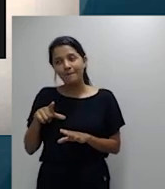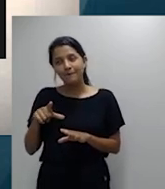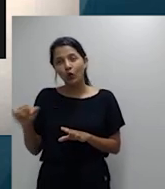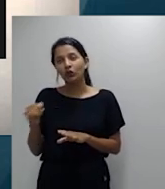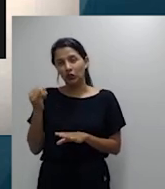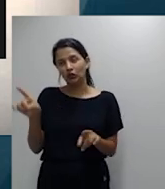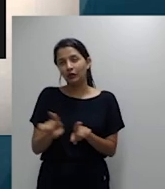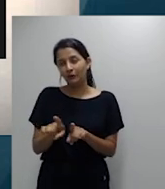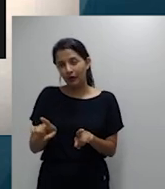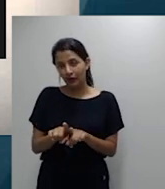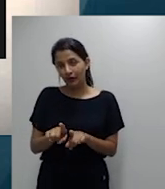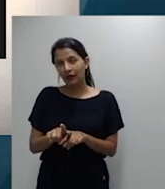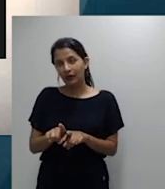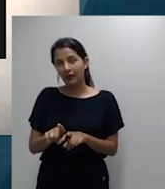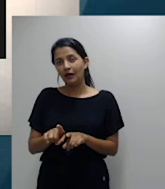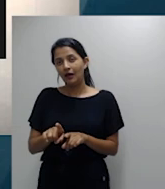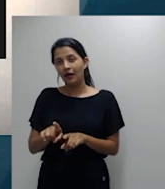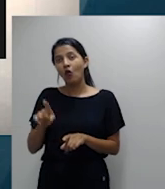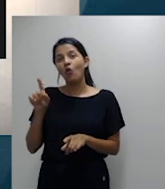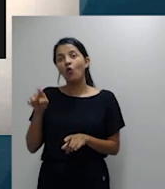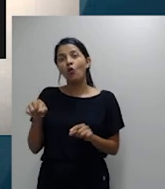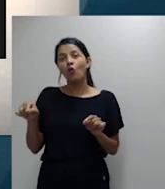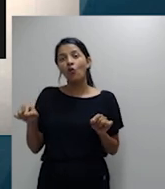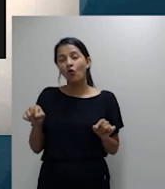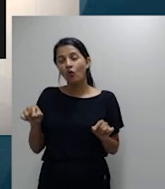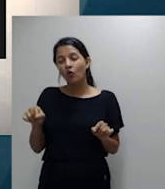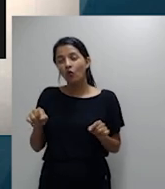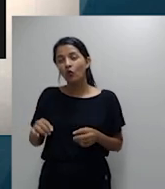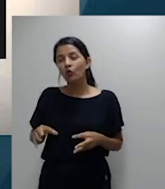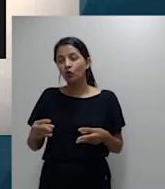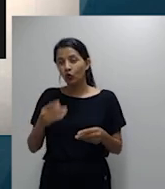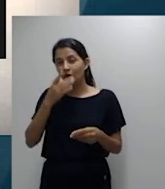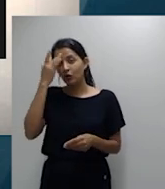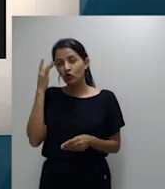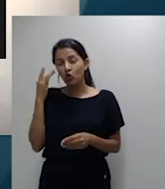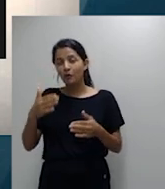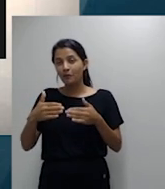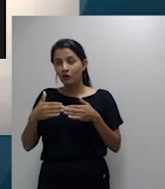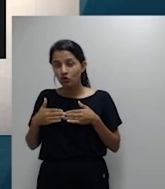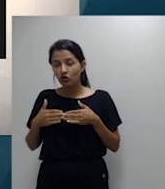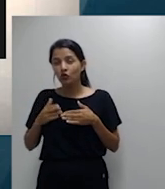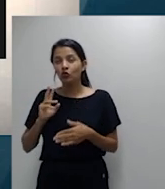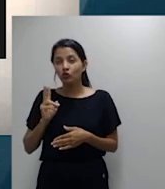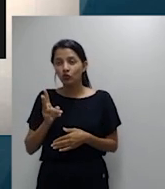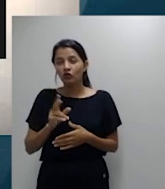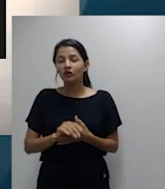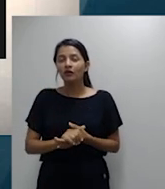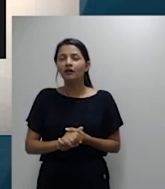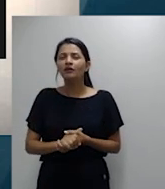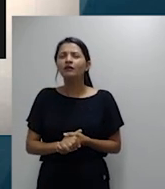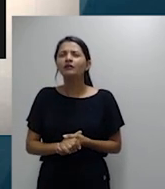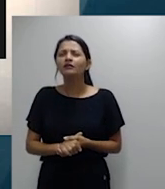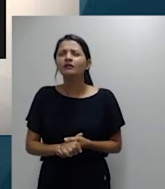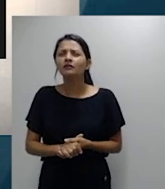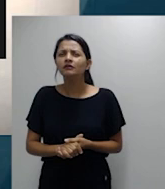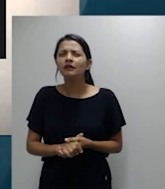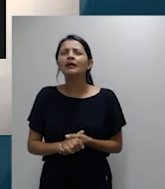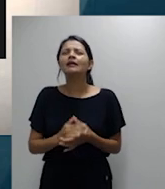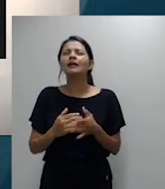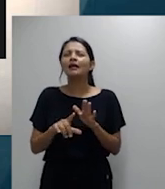a população do desconto pobre esposa do recorrente revela-se enviamos em velas